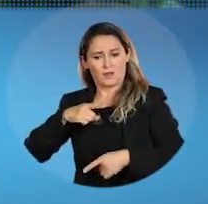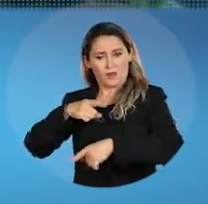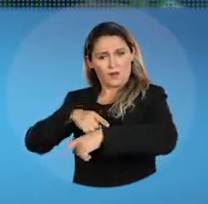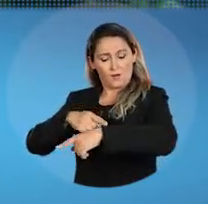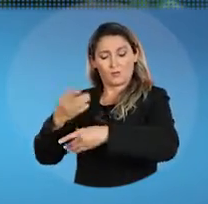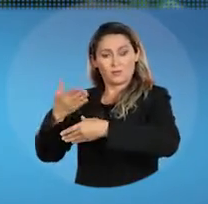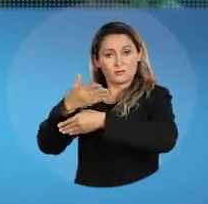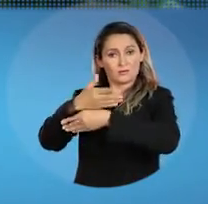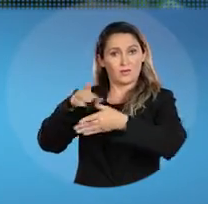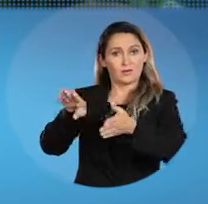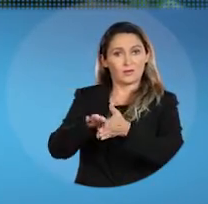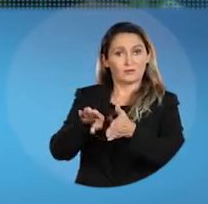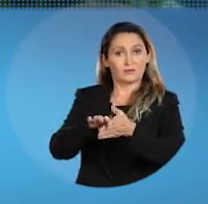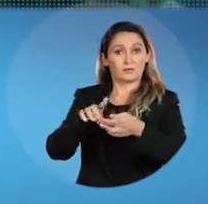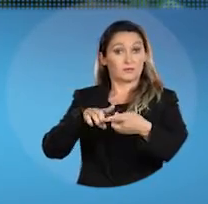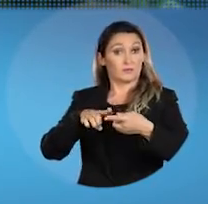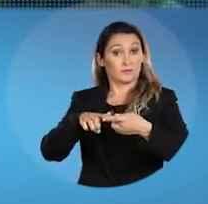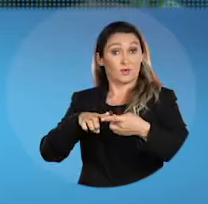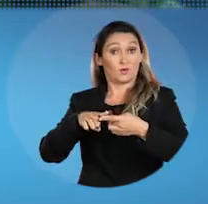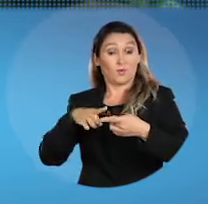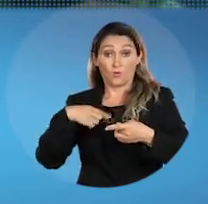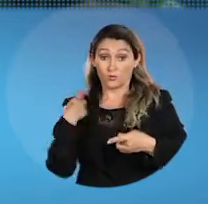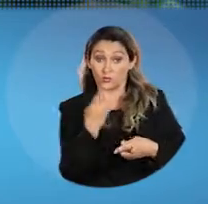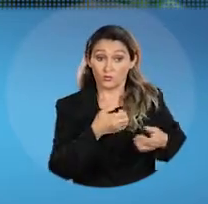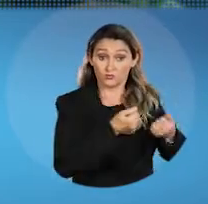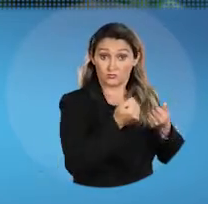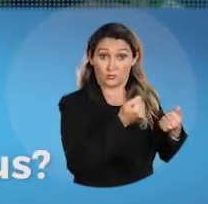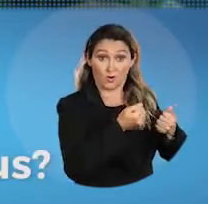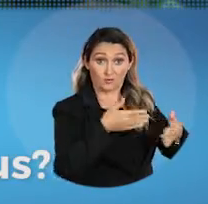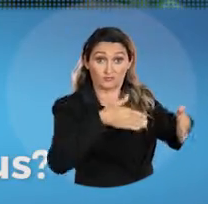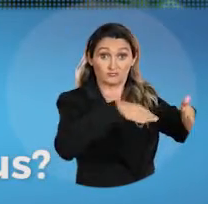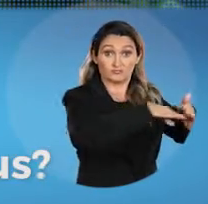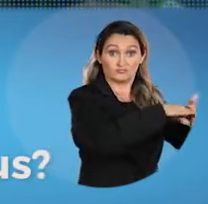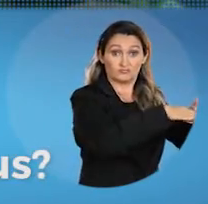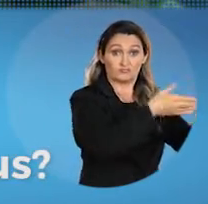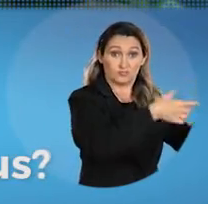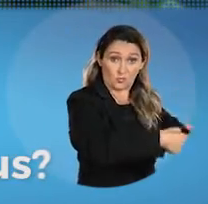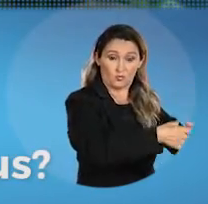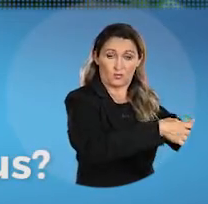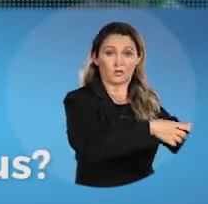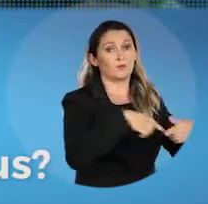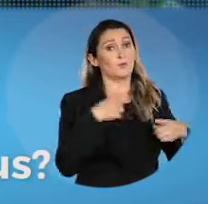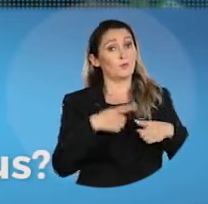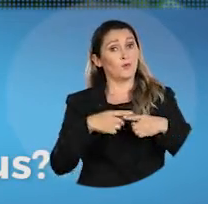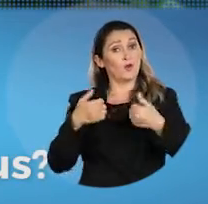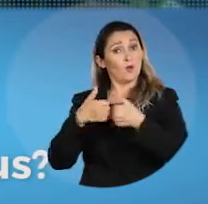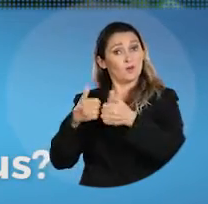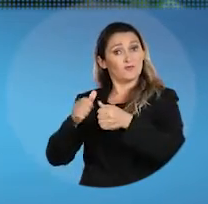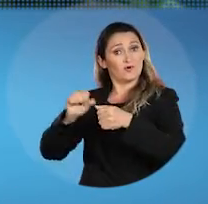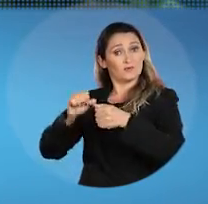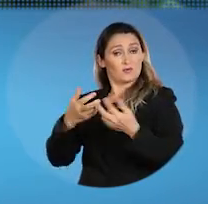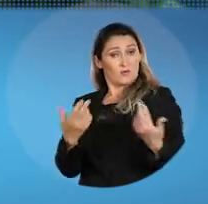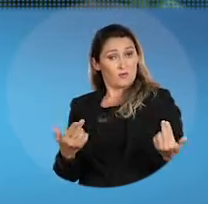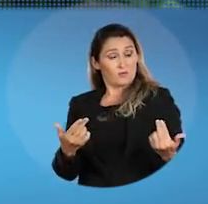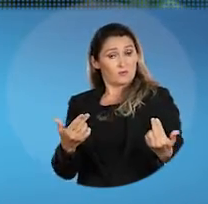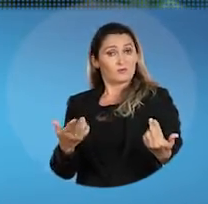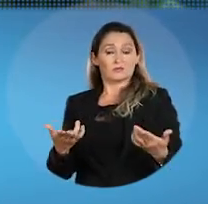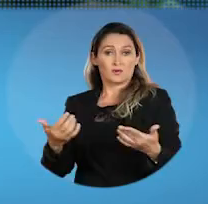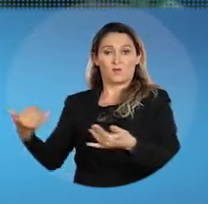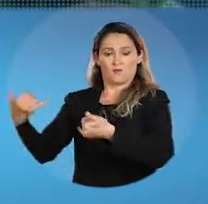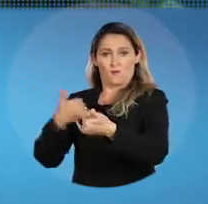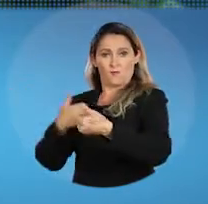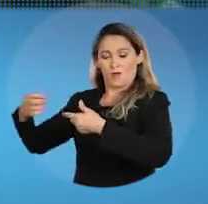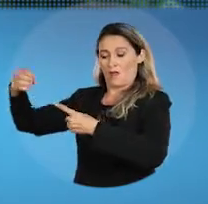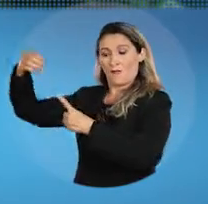a hora que um táxi ou até mesmo nosso carro chega a um destino, então por que não implementamos isso com os ônibus, informando